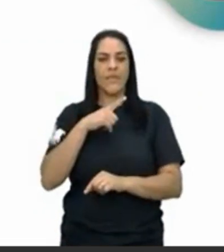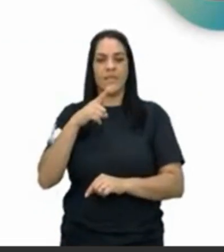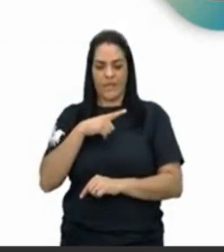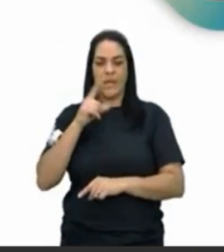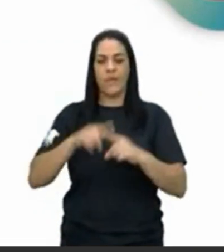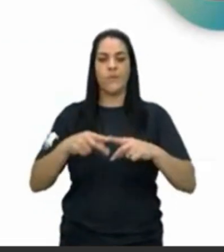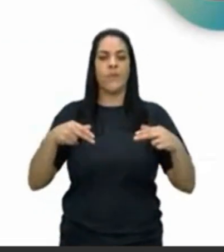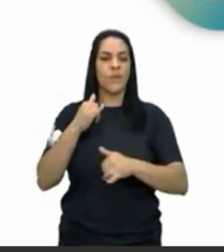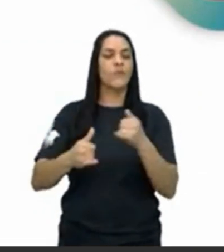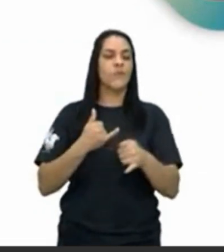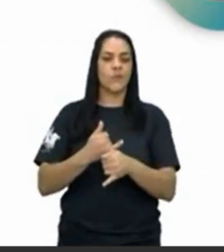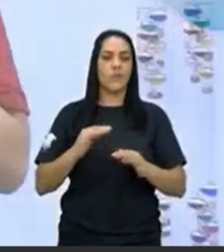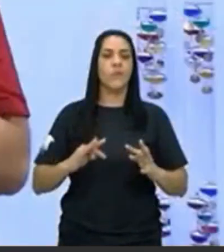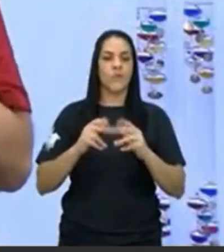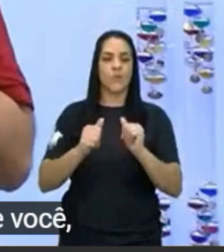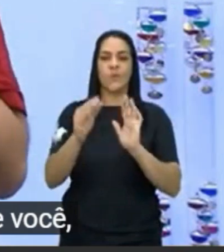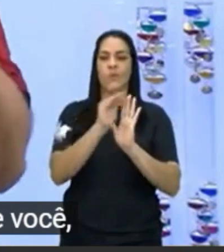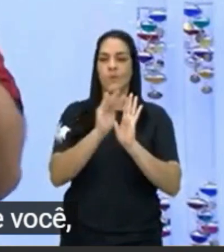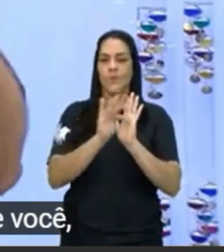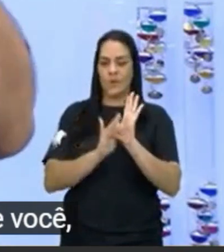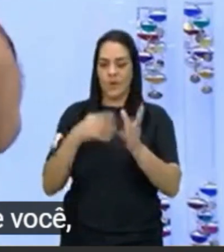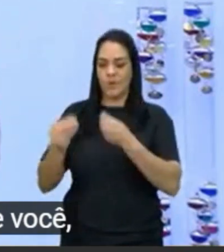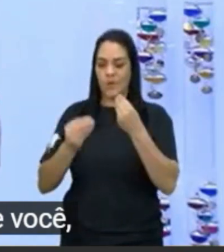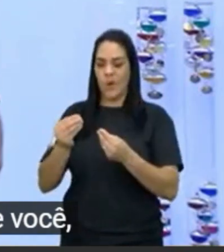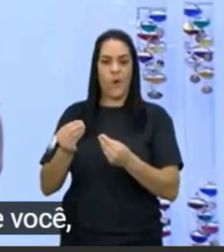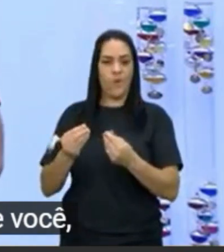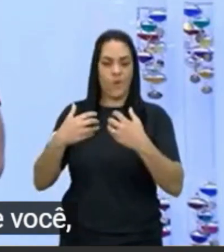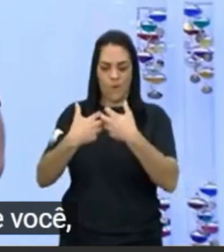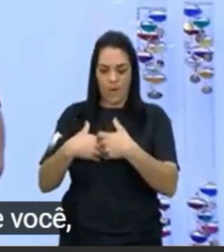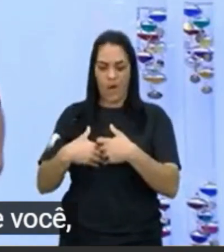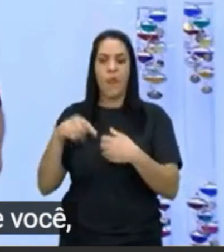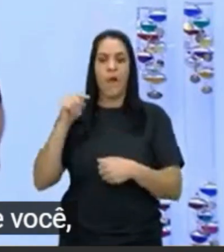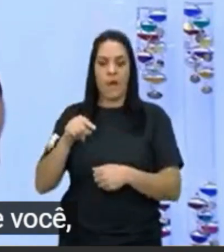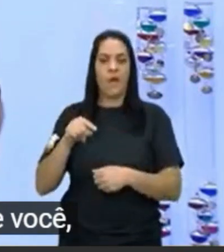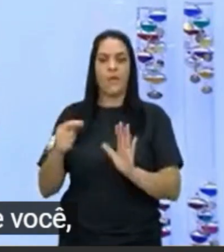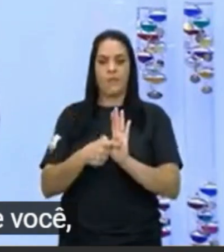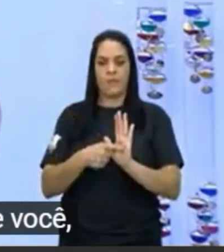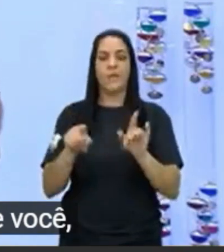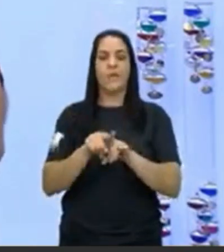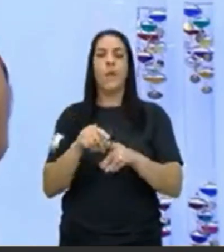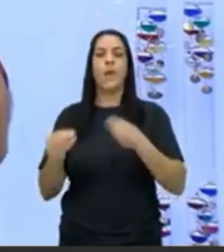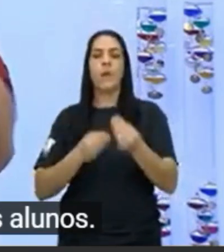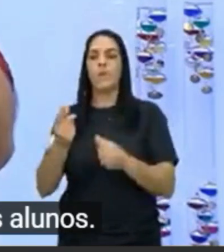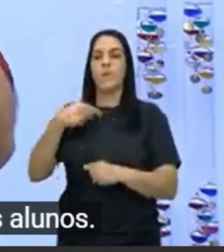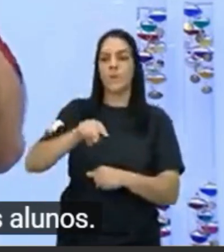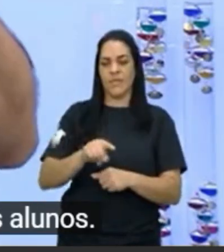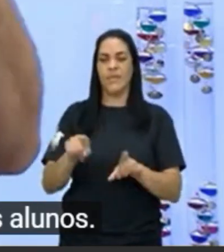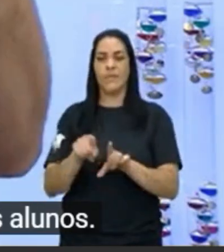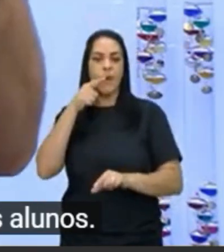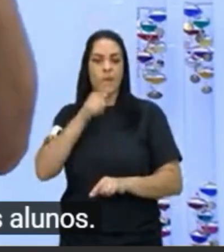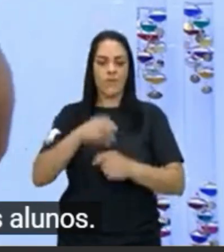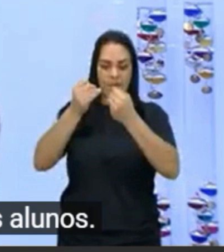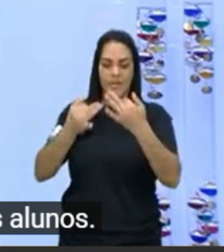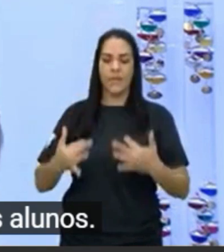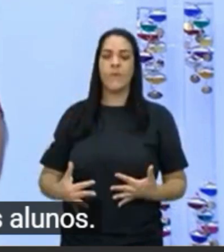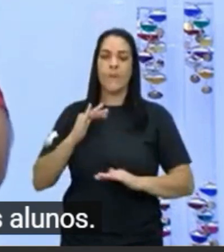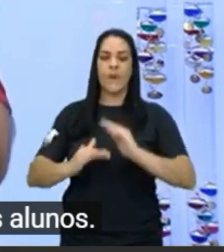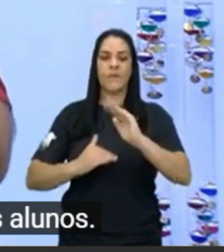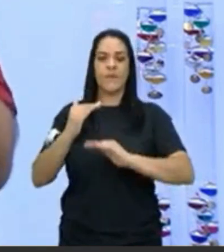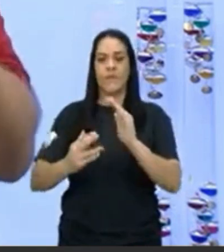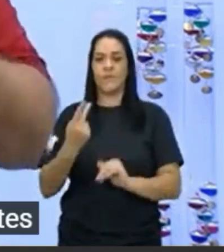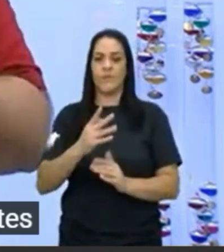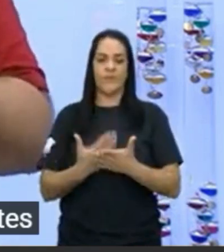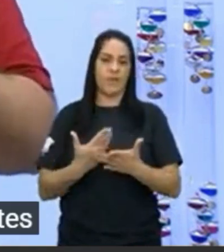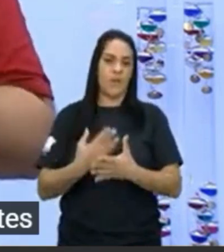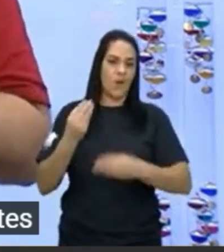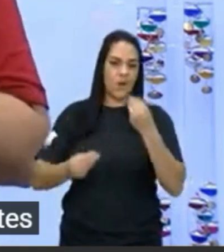você tem no material digital o tutorial de como encaixar essa pilha lá na Shield e como é que você, inclusive, consegue explicar isso passo a passo aos